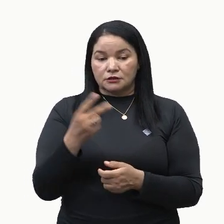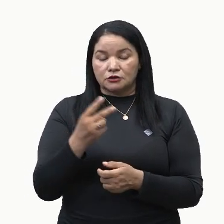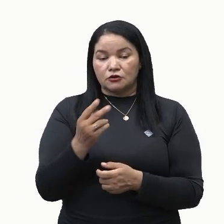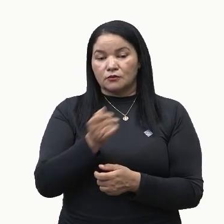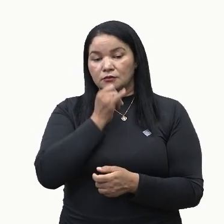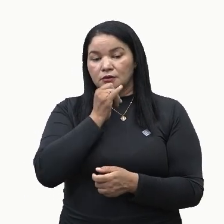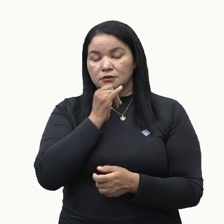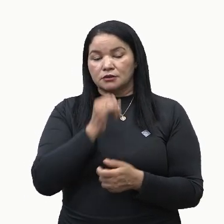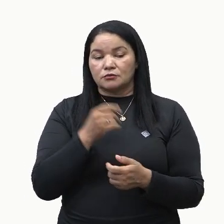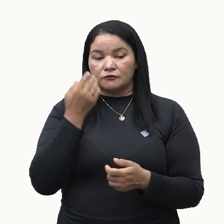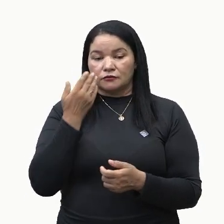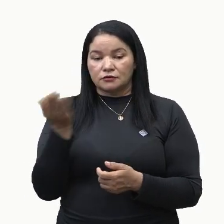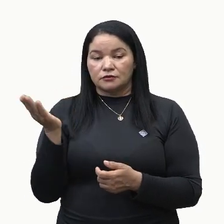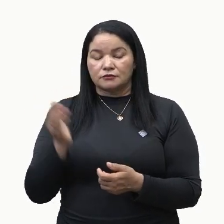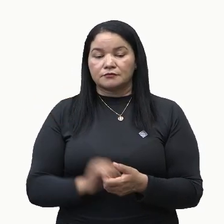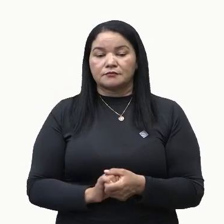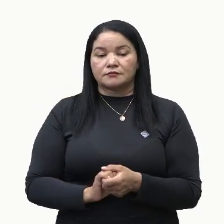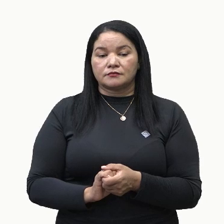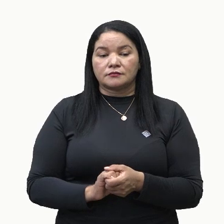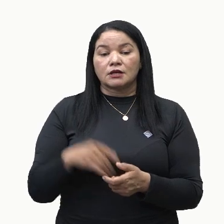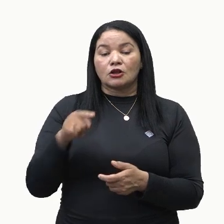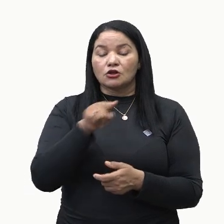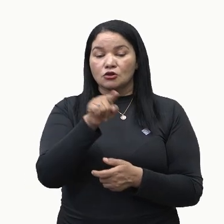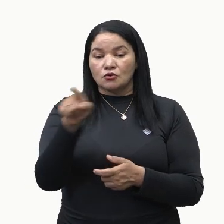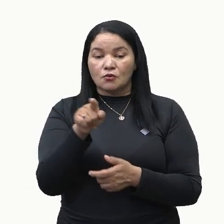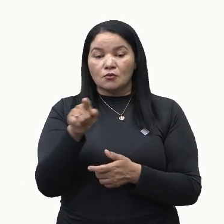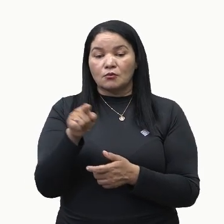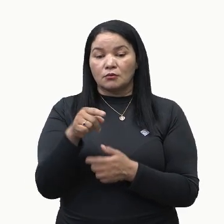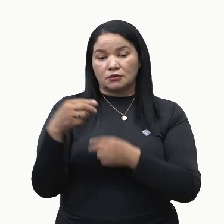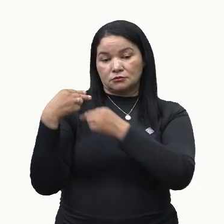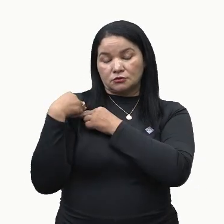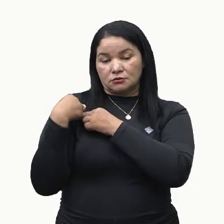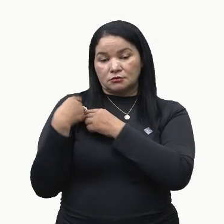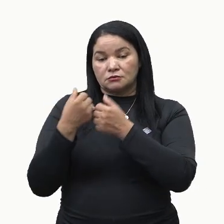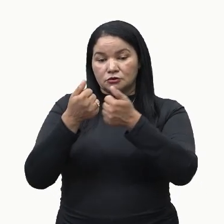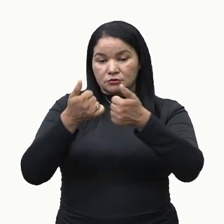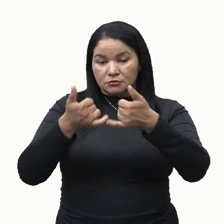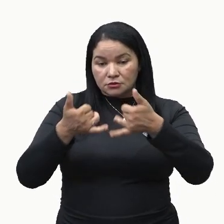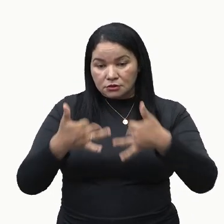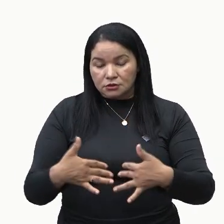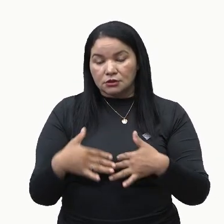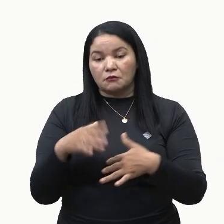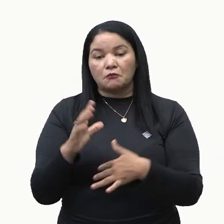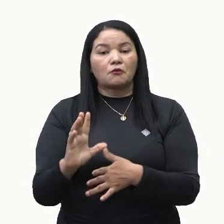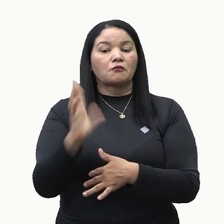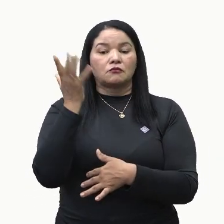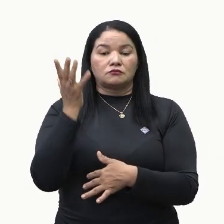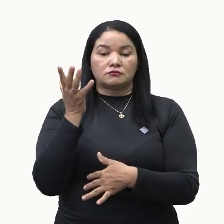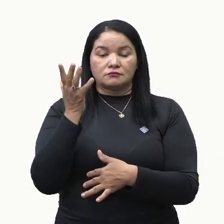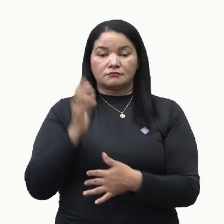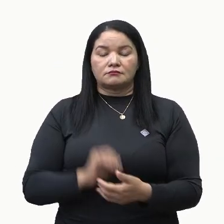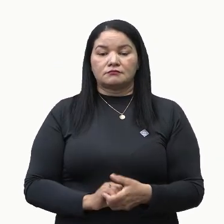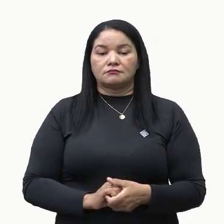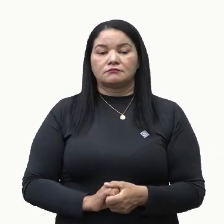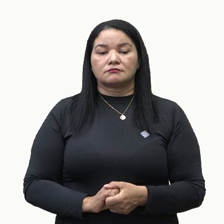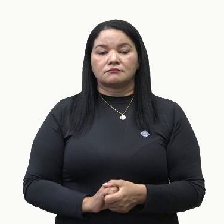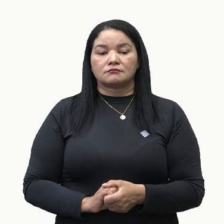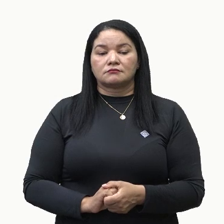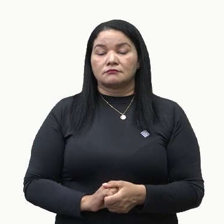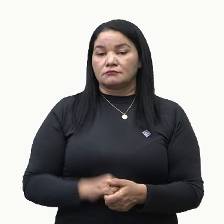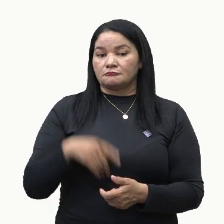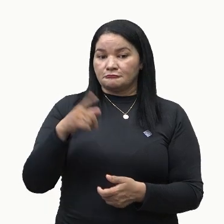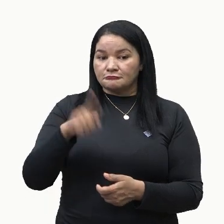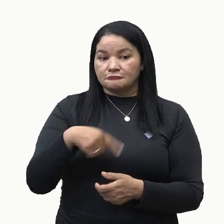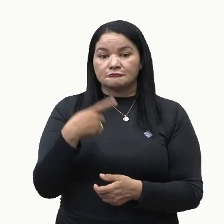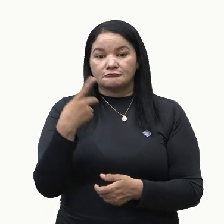para você. É sua obrigação explicar o que aconteceu. É sua